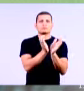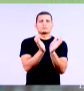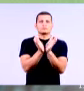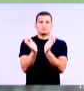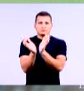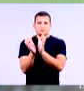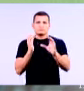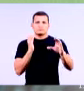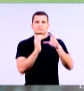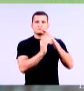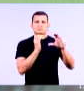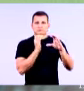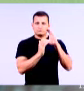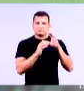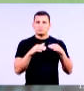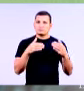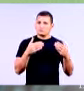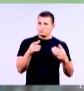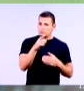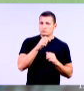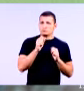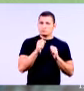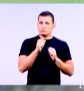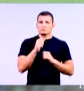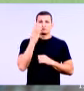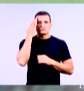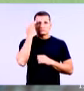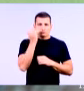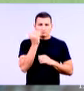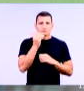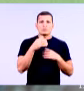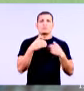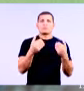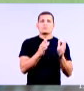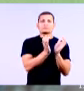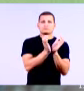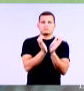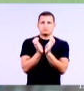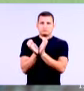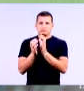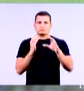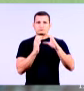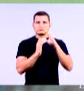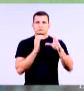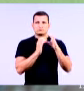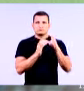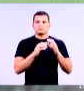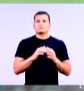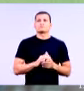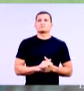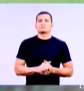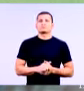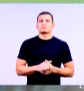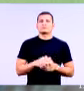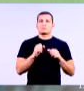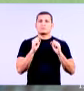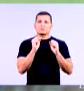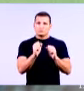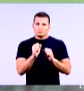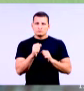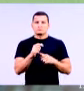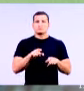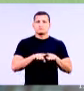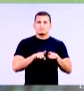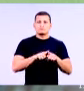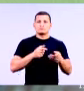vai poder, após essa aula, distinguir quais são as categorias de comunicação. Vai poder relacionar